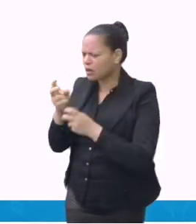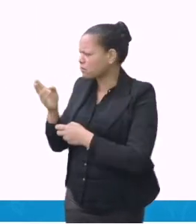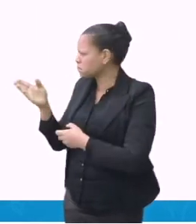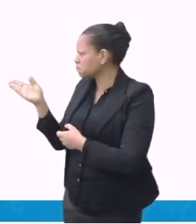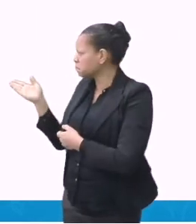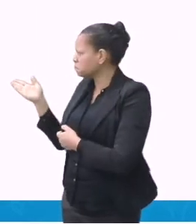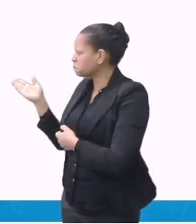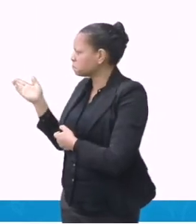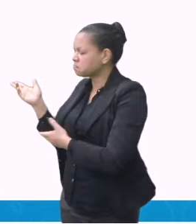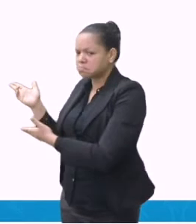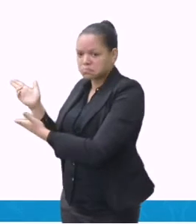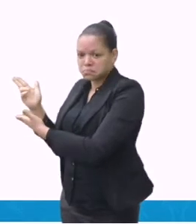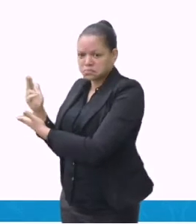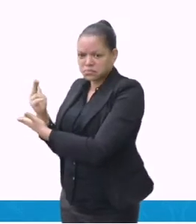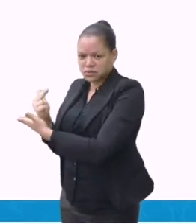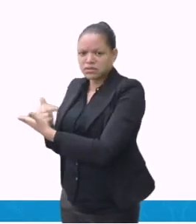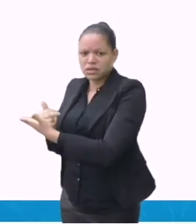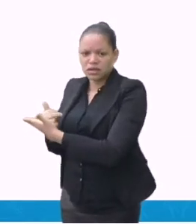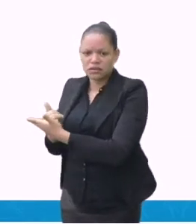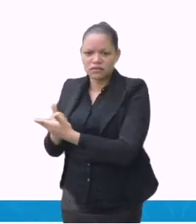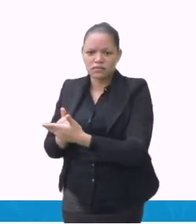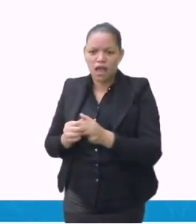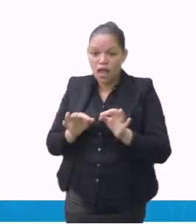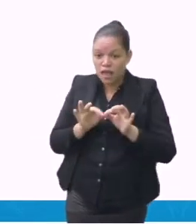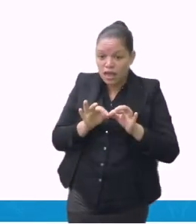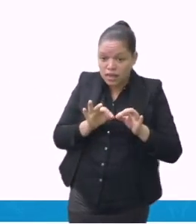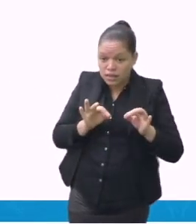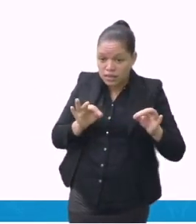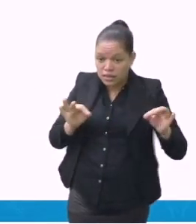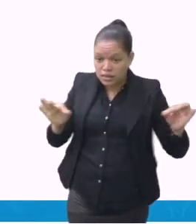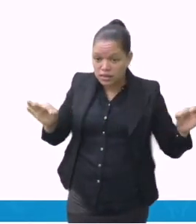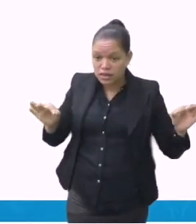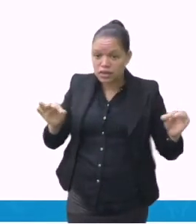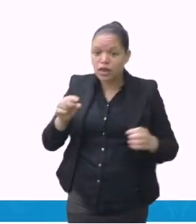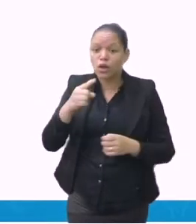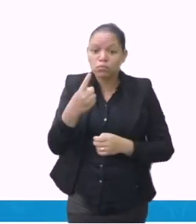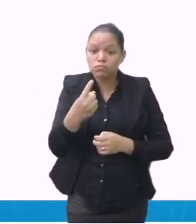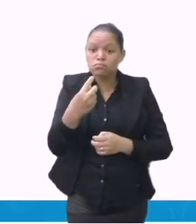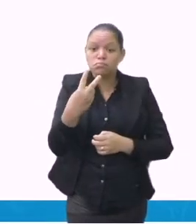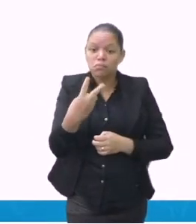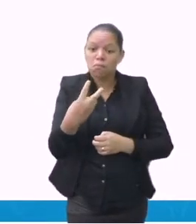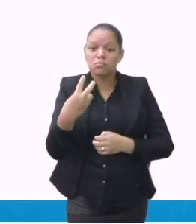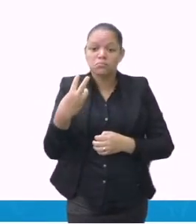2, essa é a linha 3 e assim por diante.